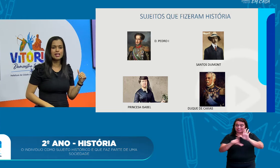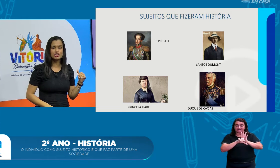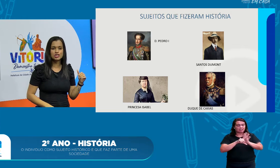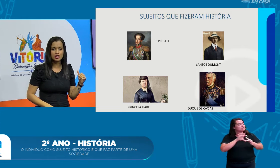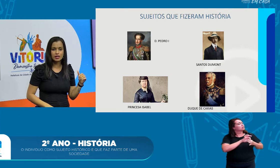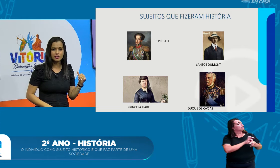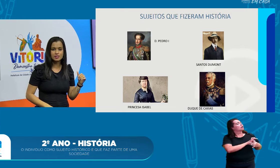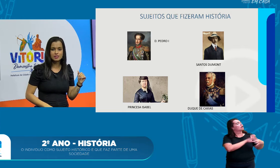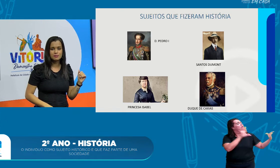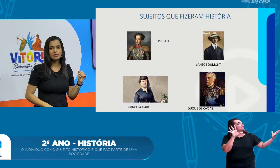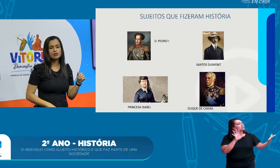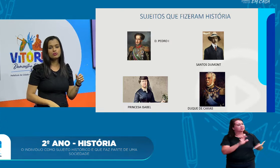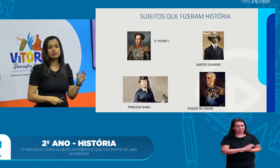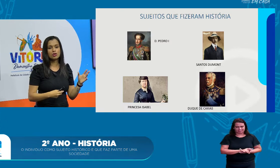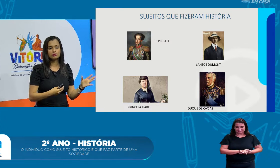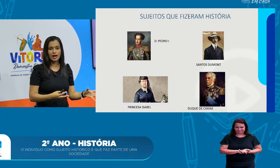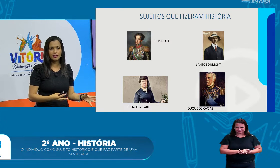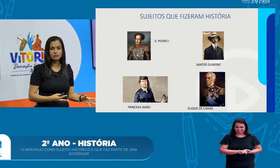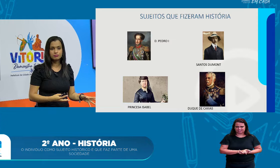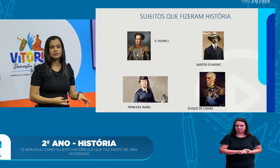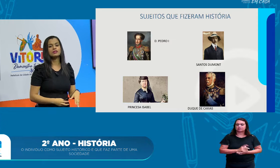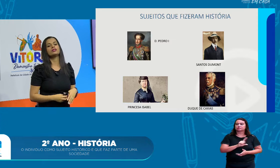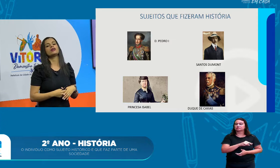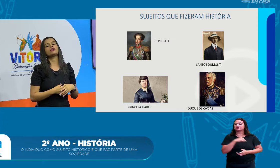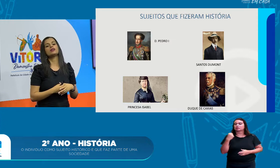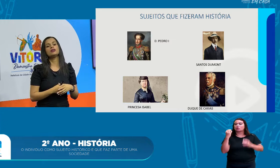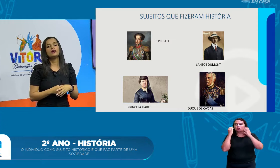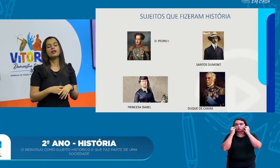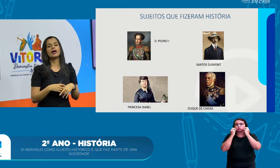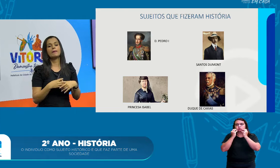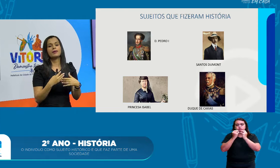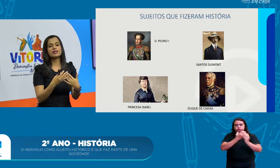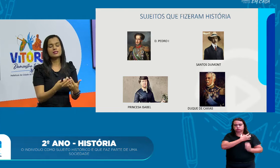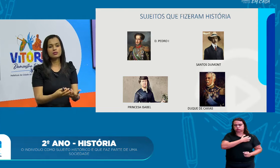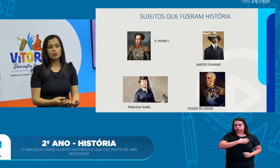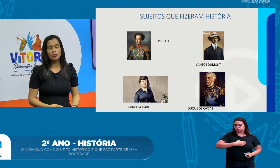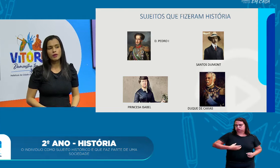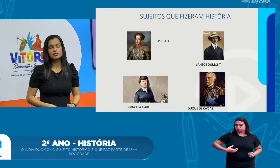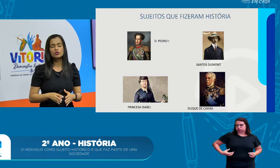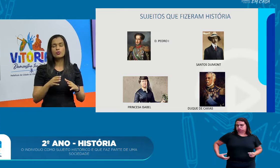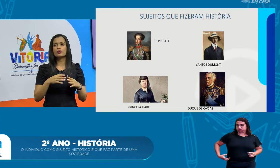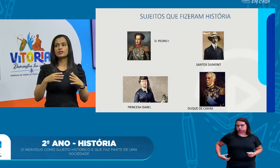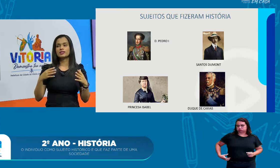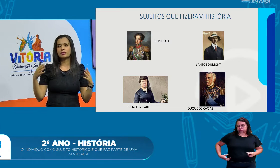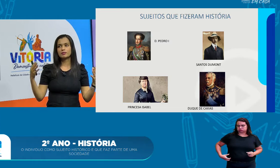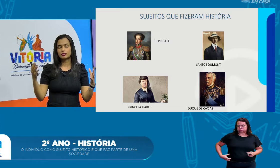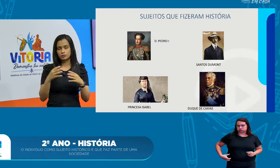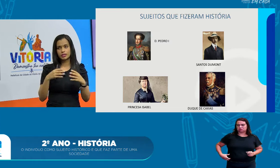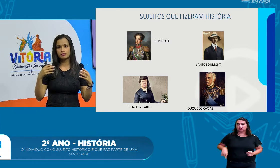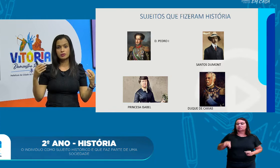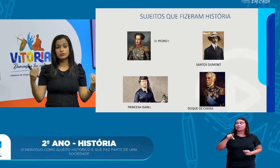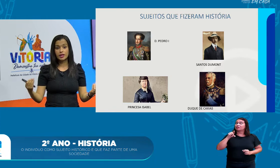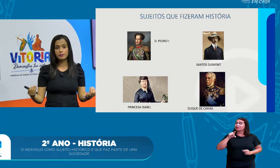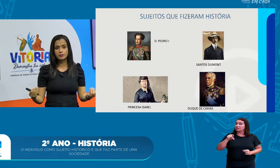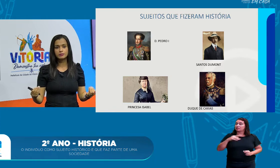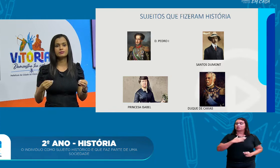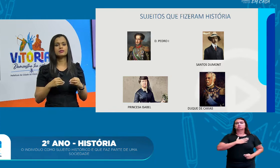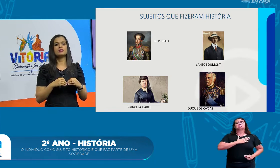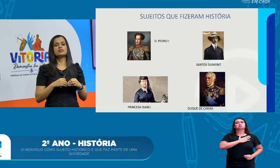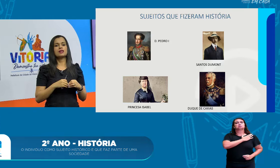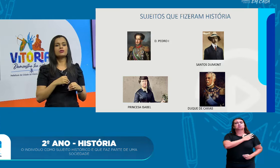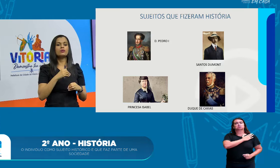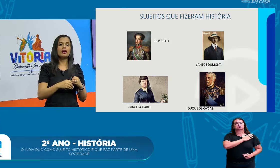de Caxias, um soldado, né, que ele representou o Brasil por um determinado